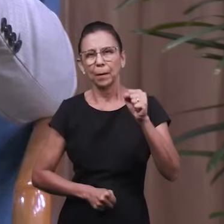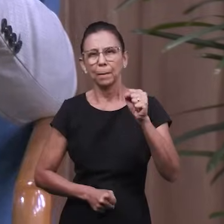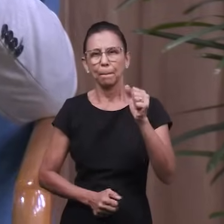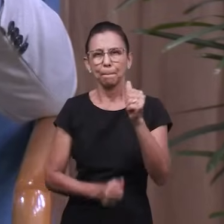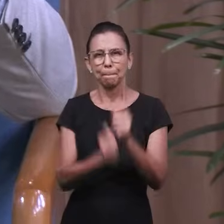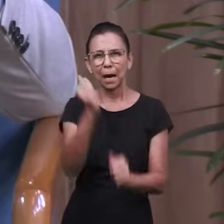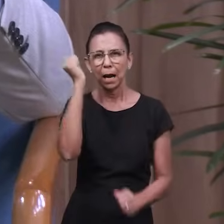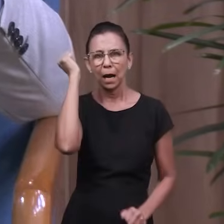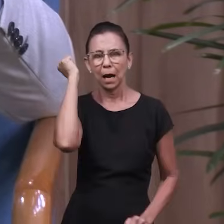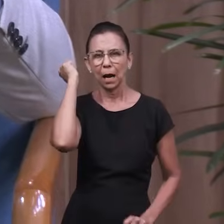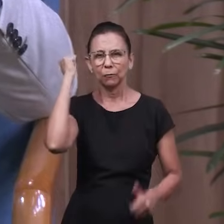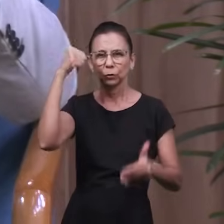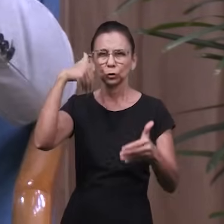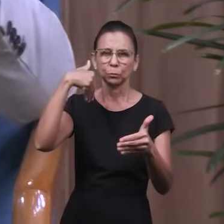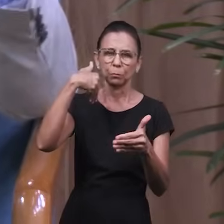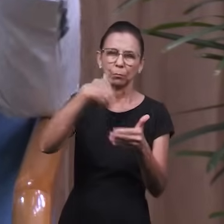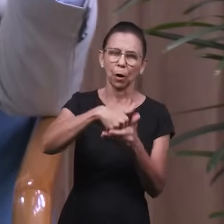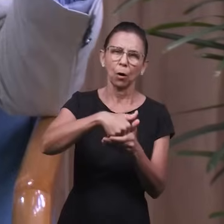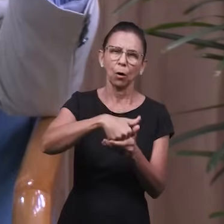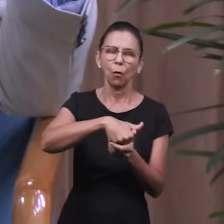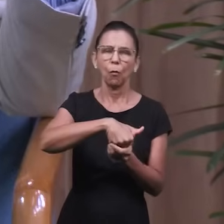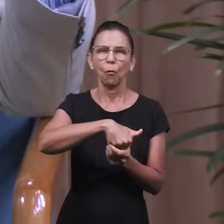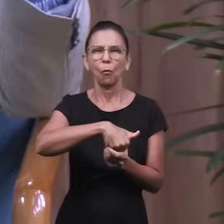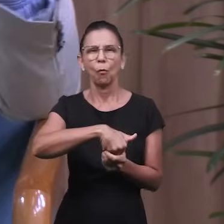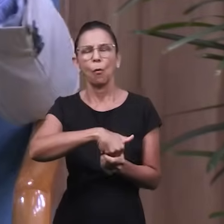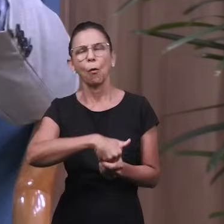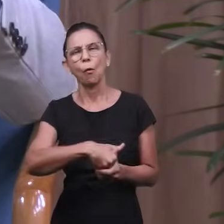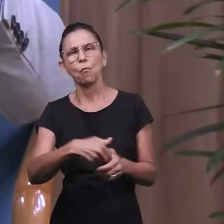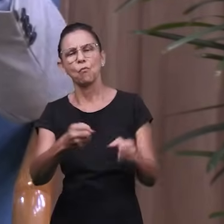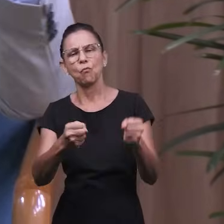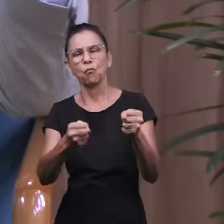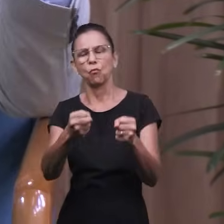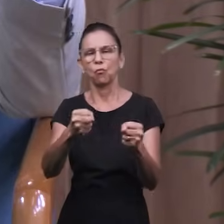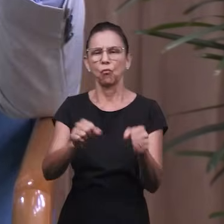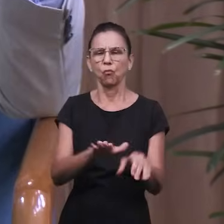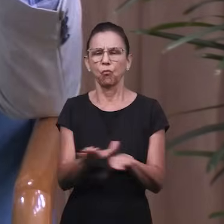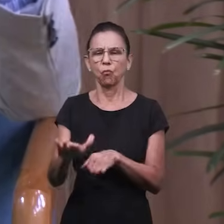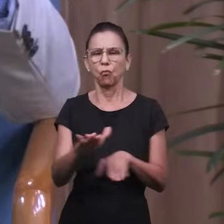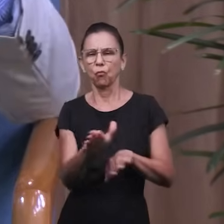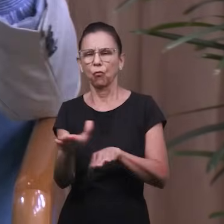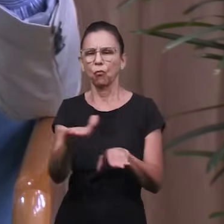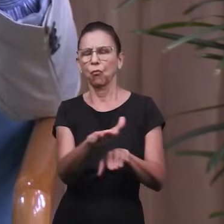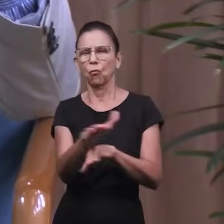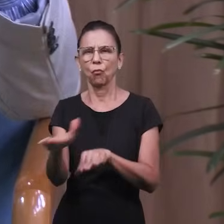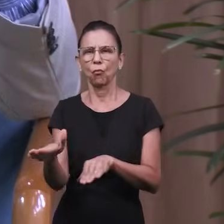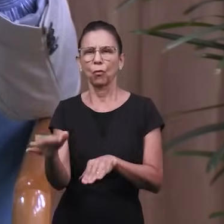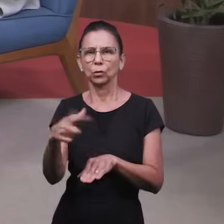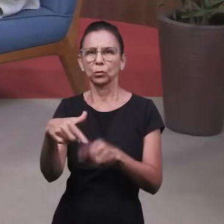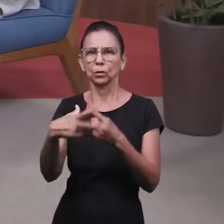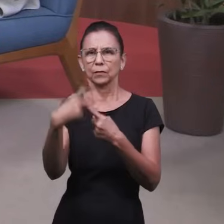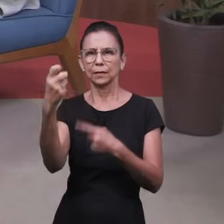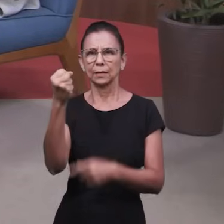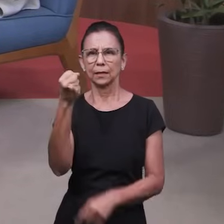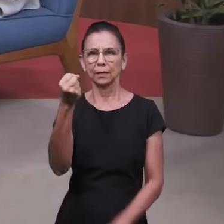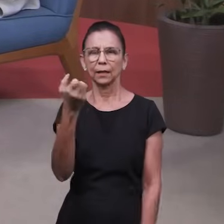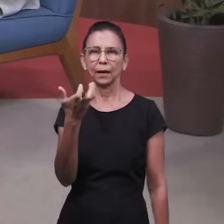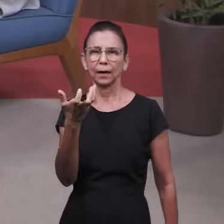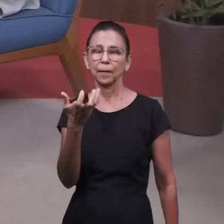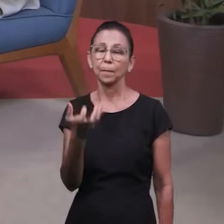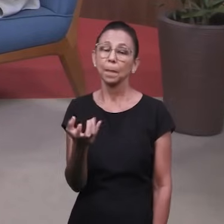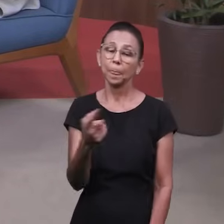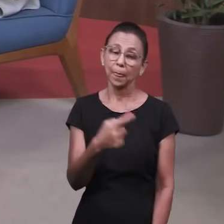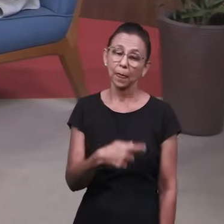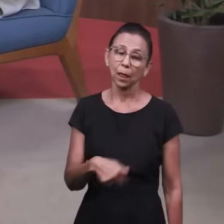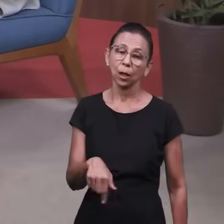comigo? Da mesma forma, um time de futebol ou um corredor de Fórmula 1, todo mundo quer vencer.